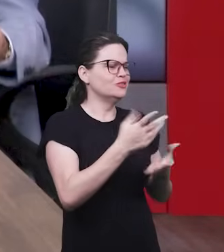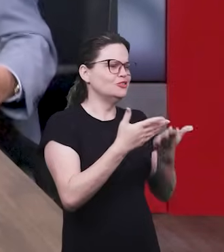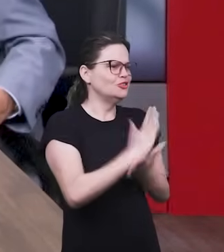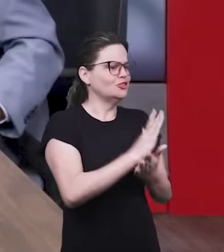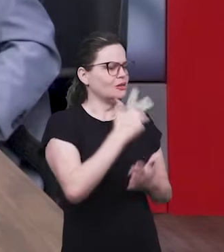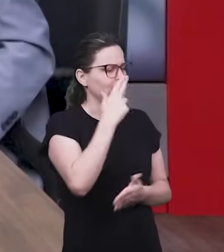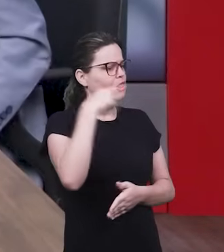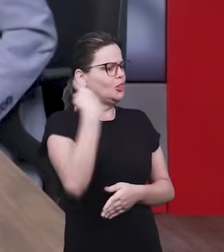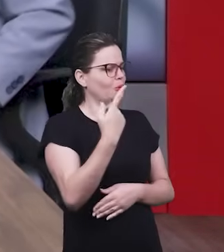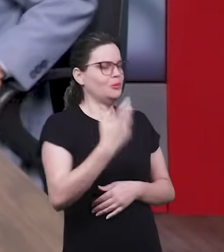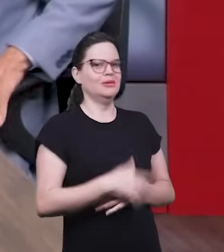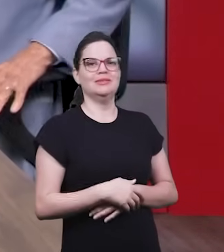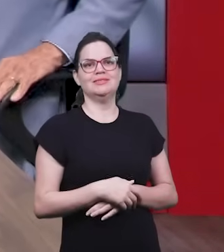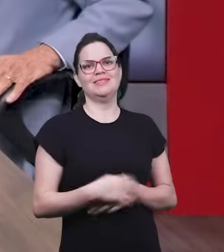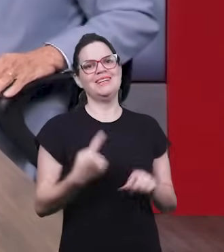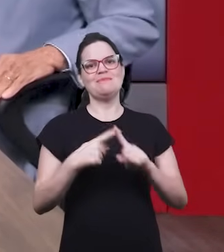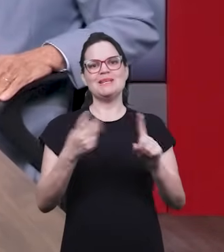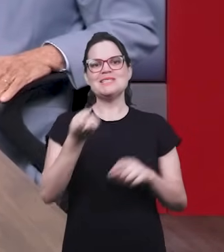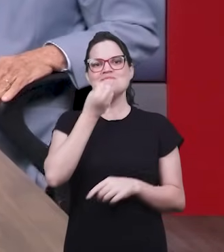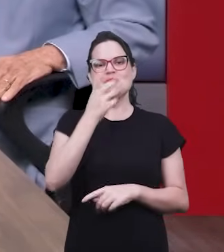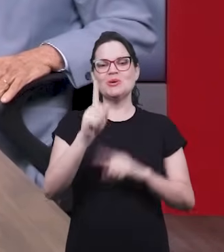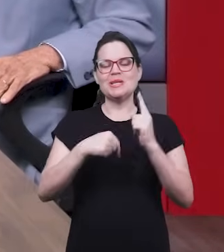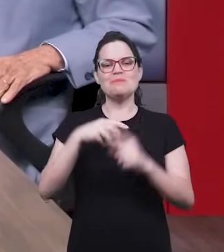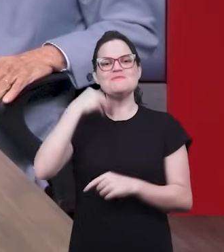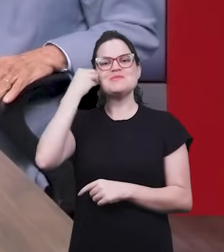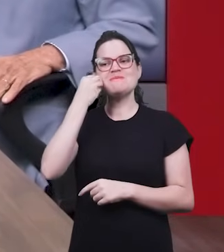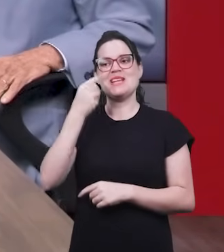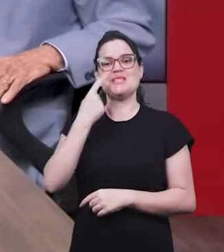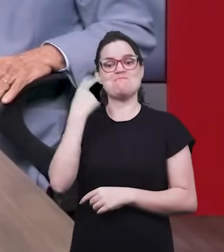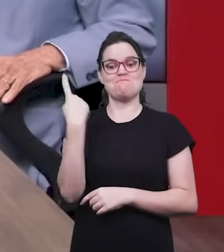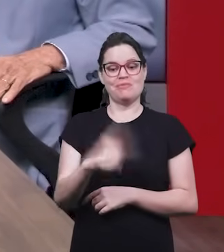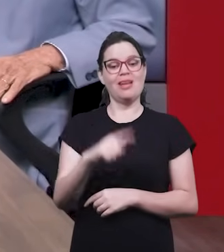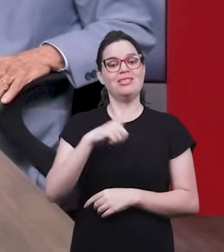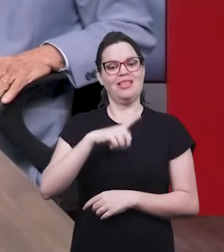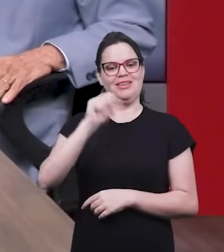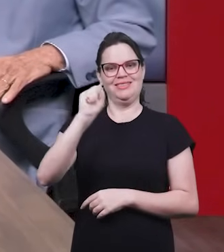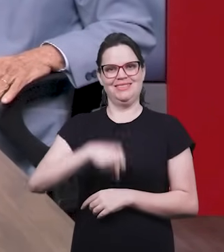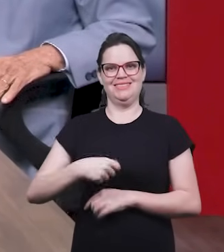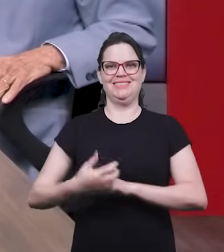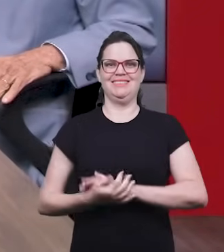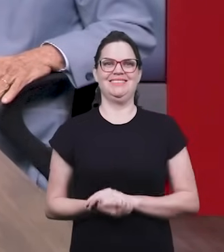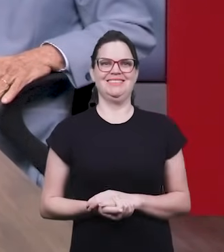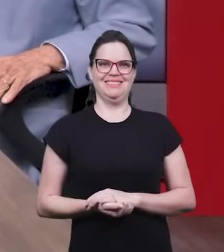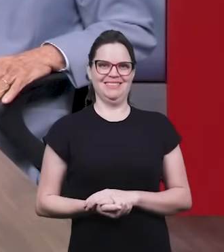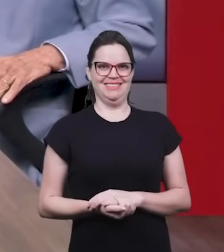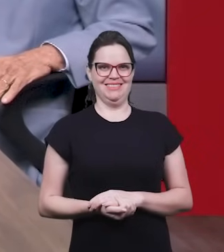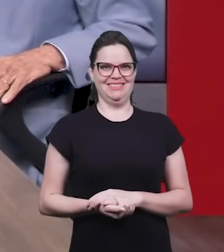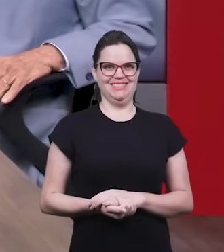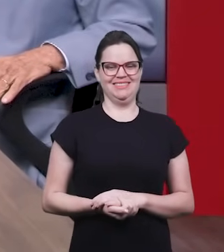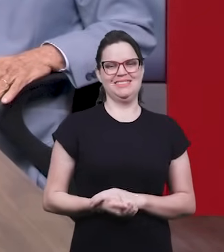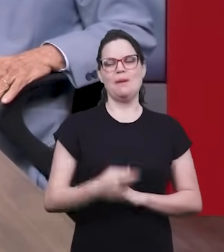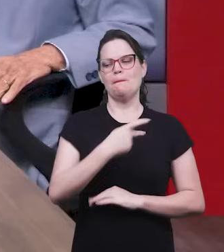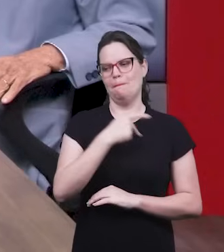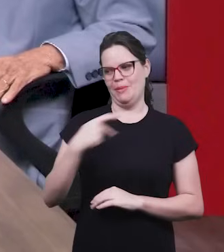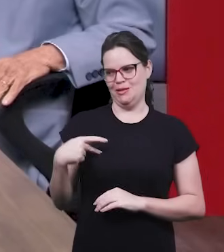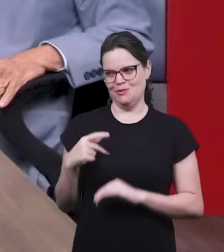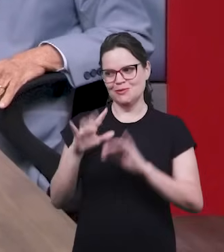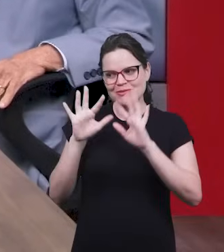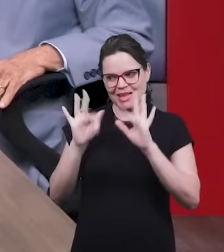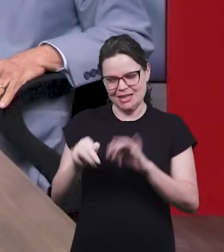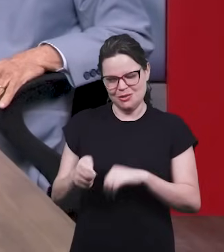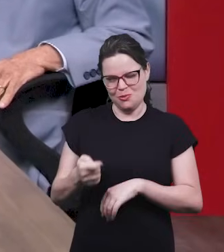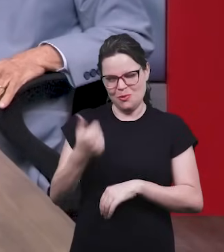é doido. Entendeu? Coisa boa. É. Pastor, nós não vamos encerrar sem o senhor contar um segredo